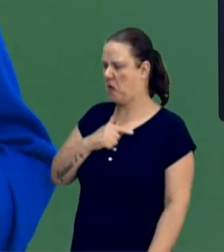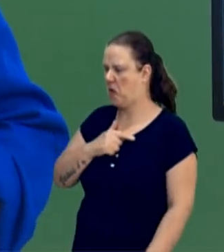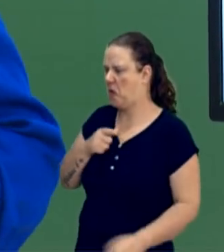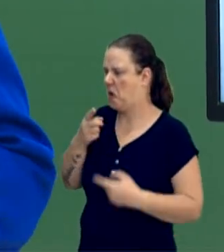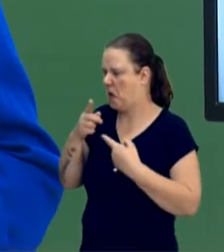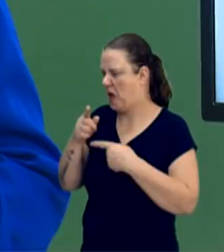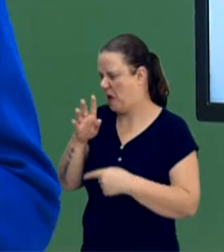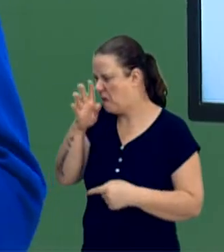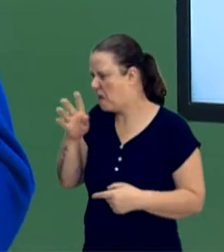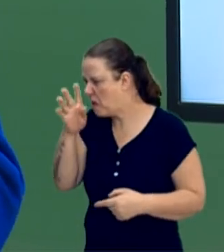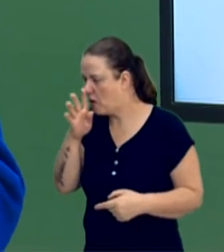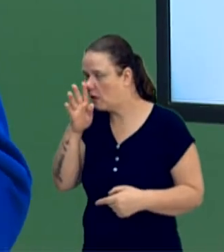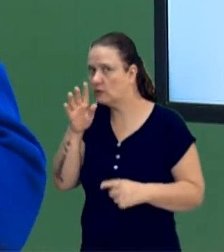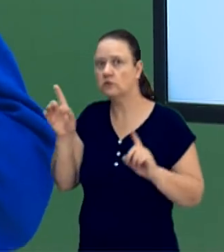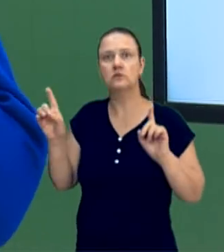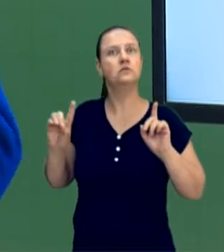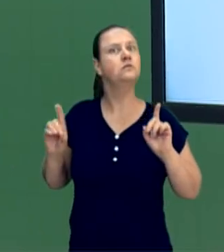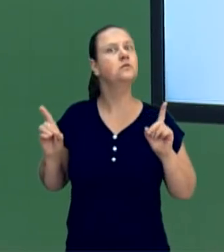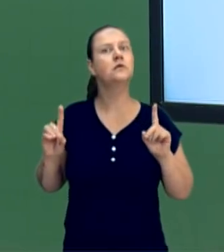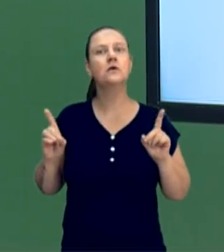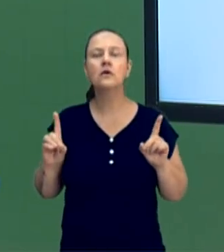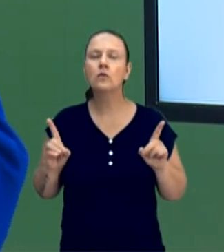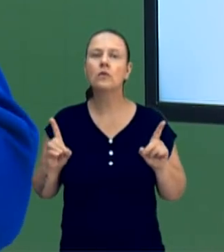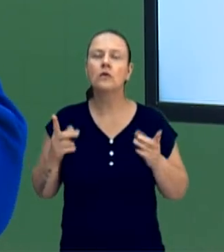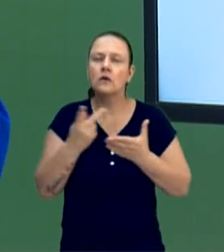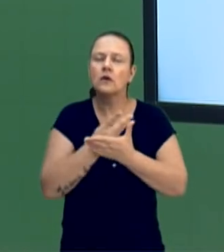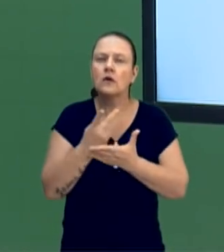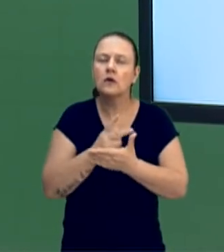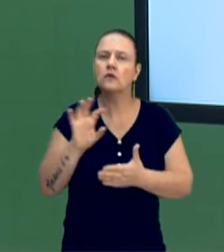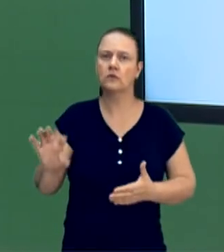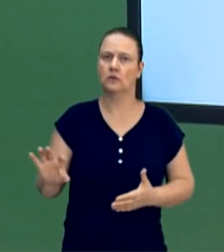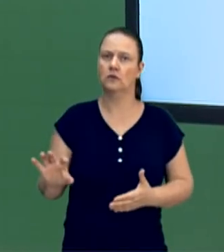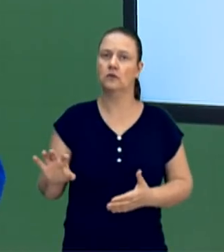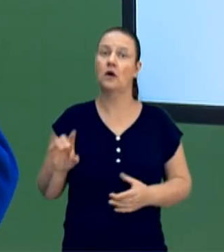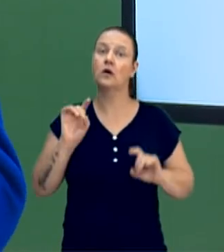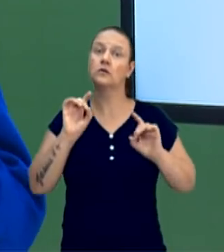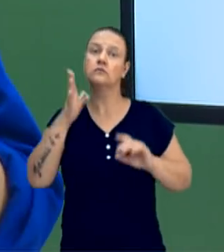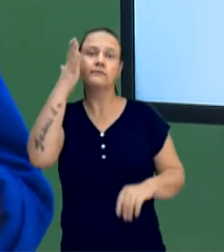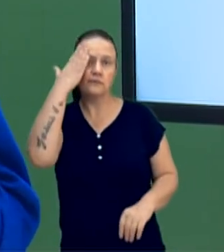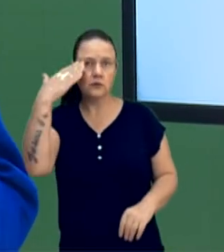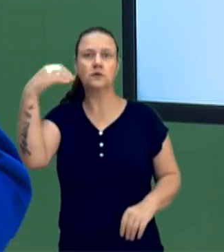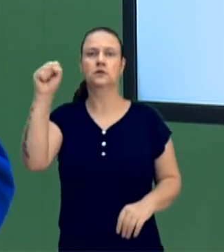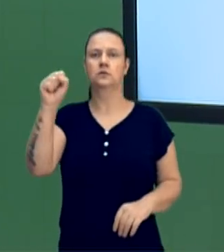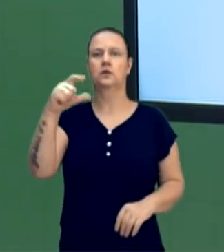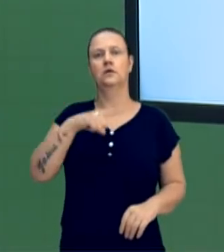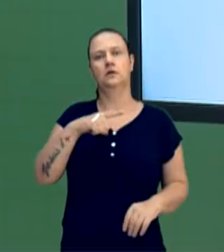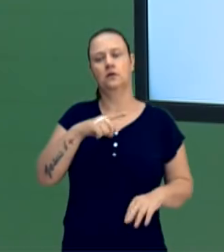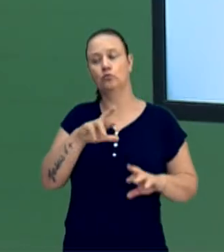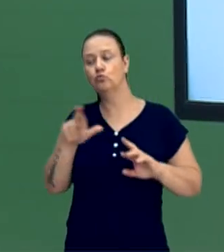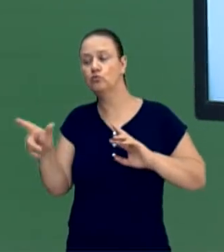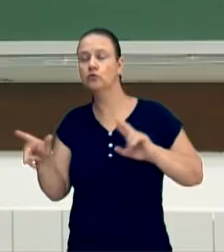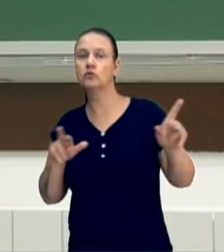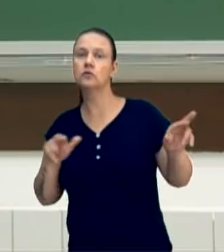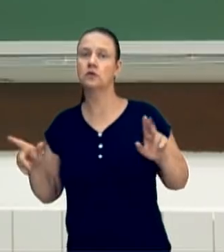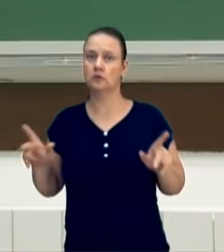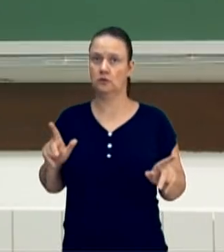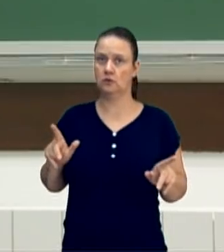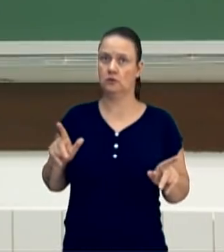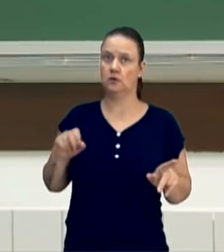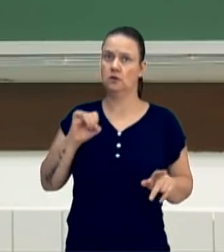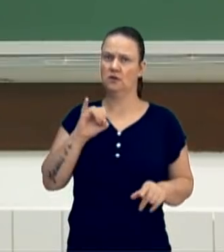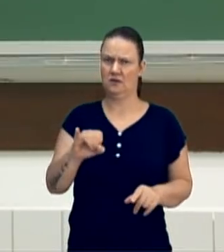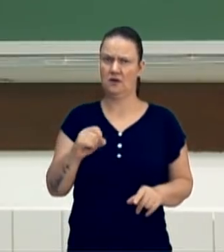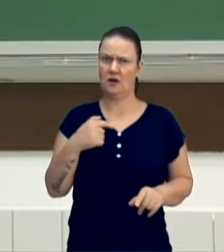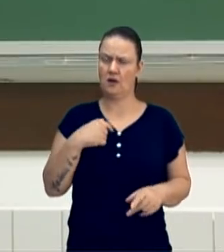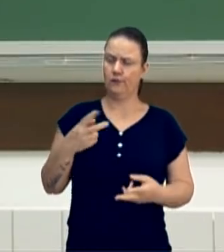feio, feioso. Não. É para a gente saber que há diferenças. E que se eu não acho